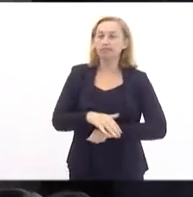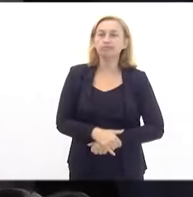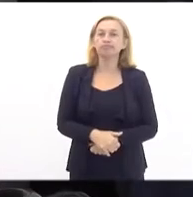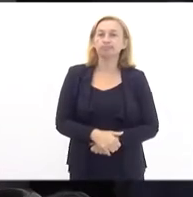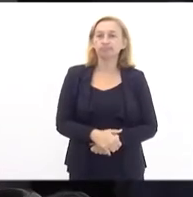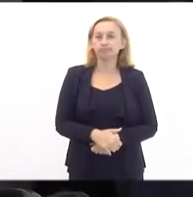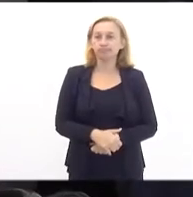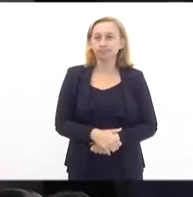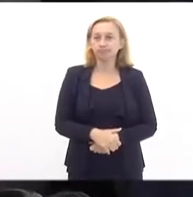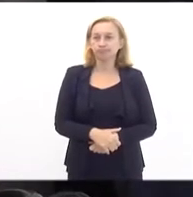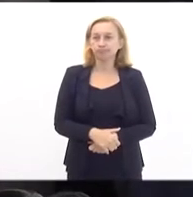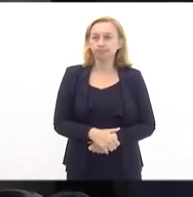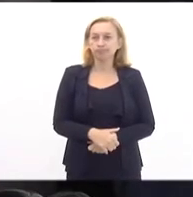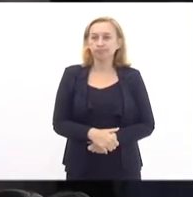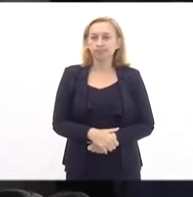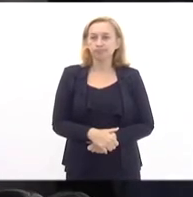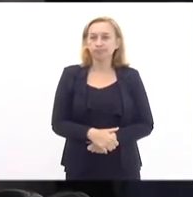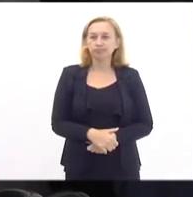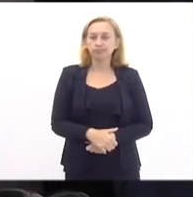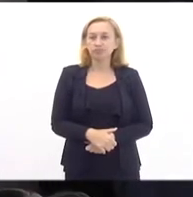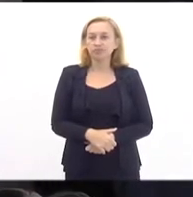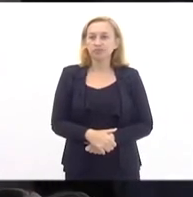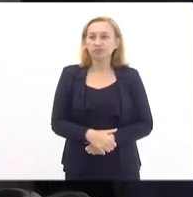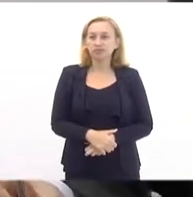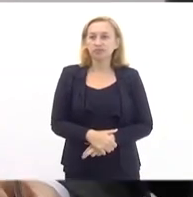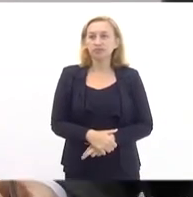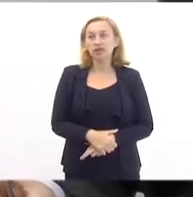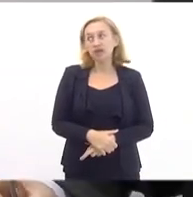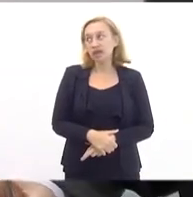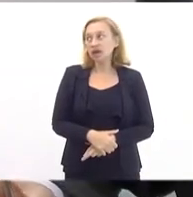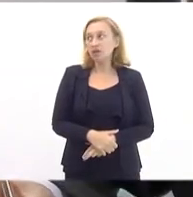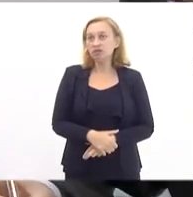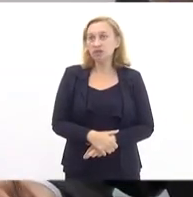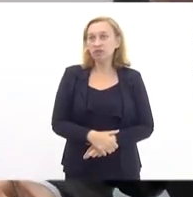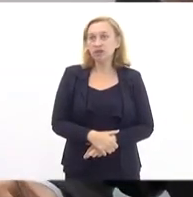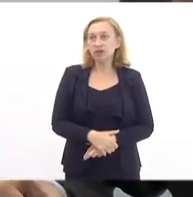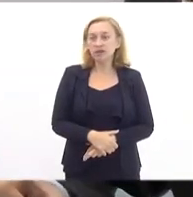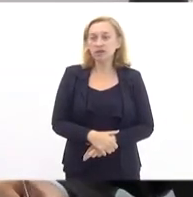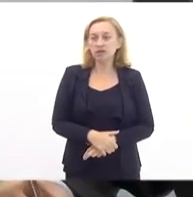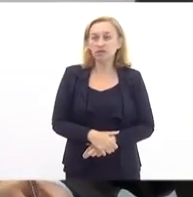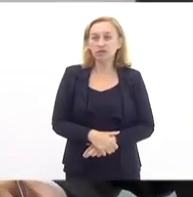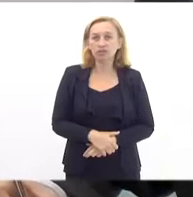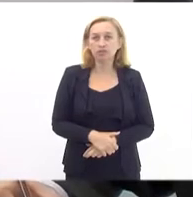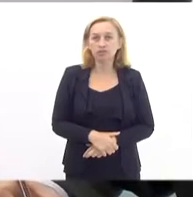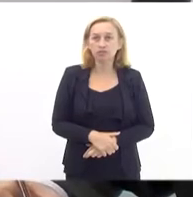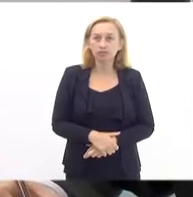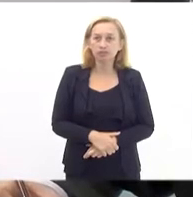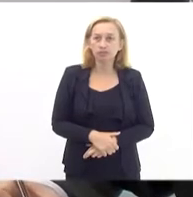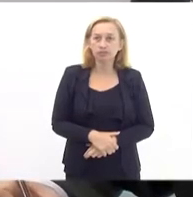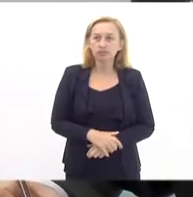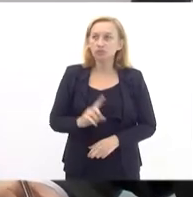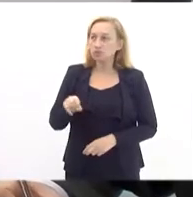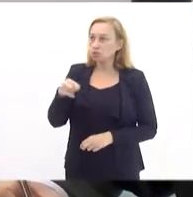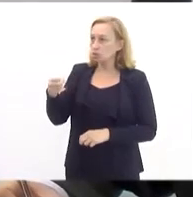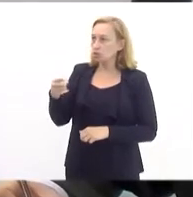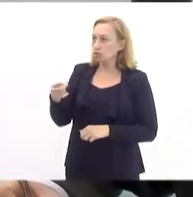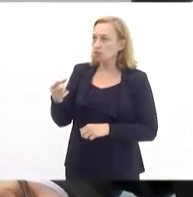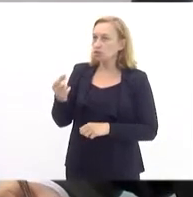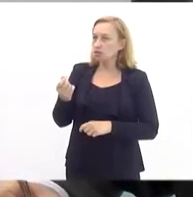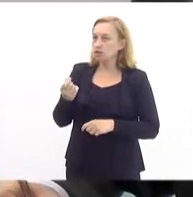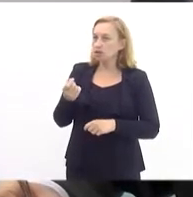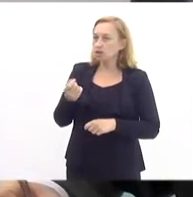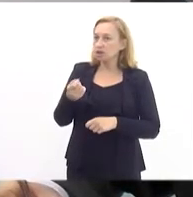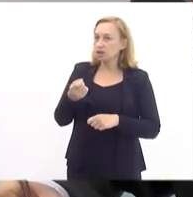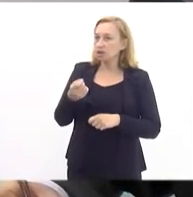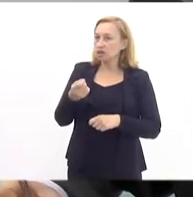Sim. E você, no seu cotidiano, tanto no percurso quanto no outro, você economizava cerca de uma hora, você acha?